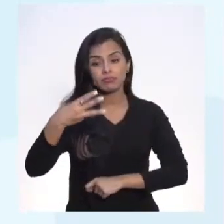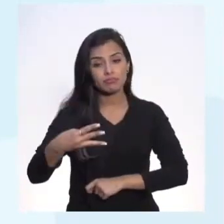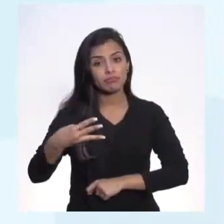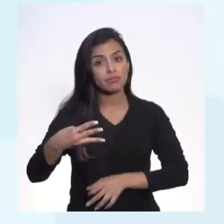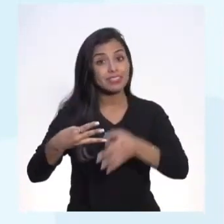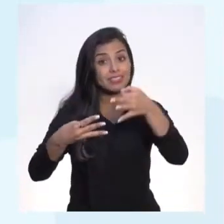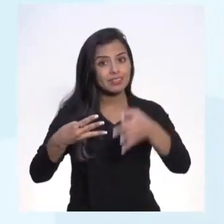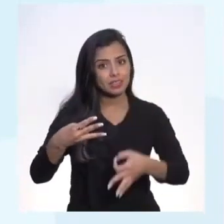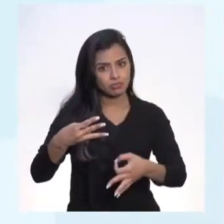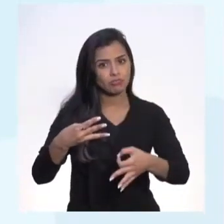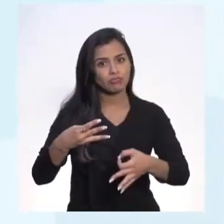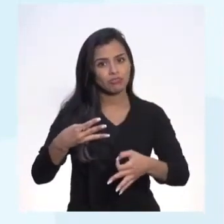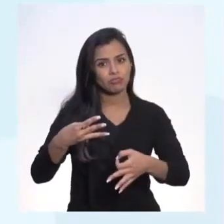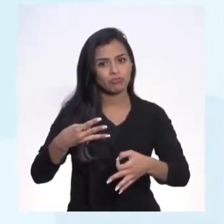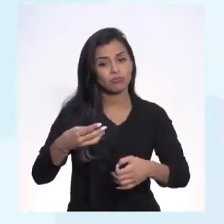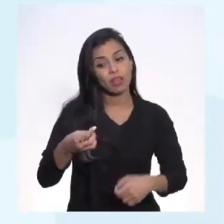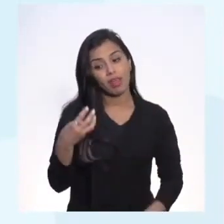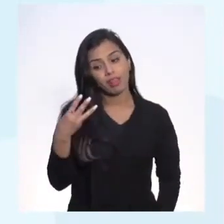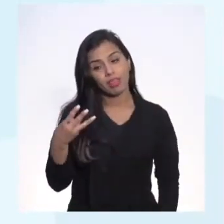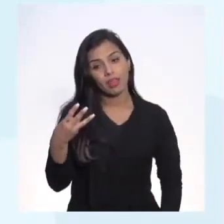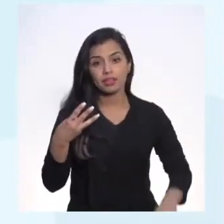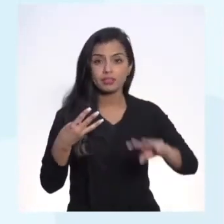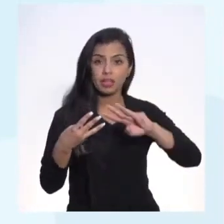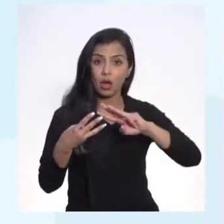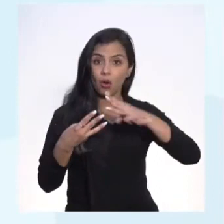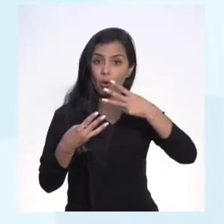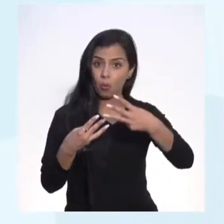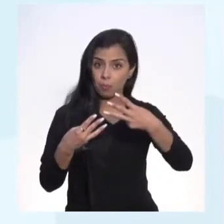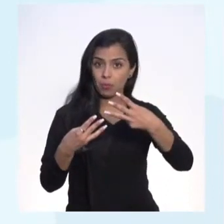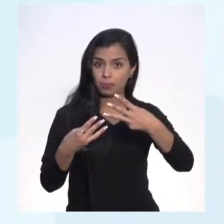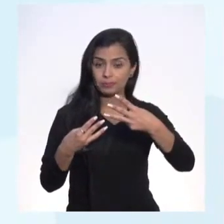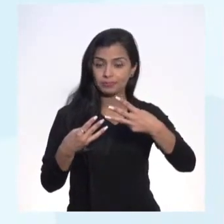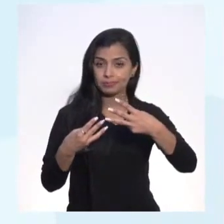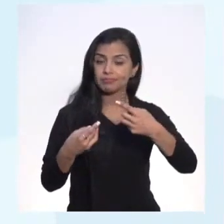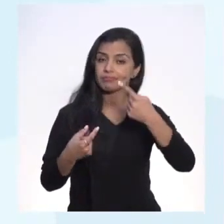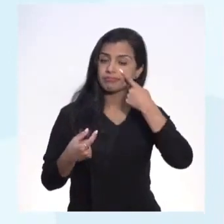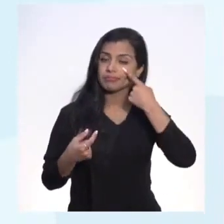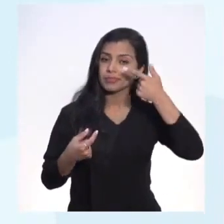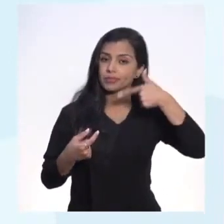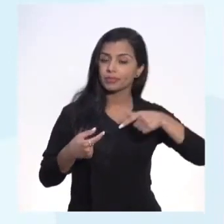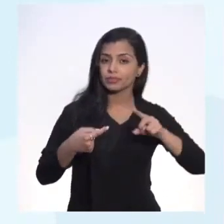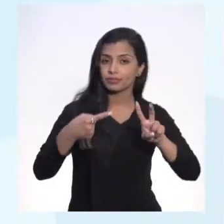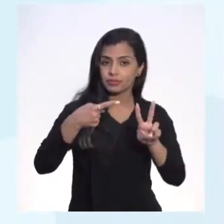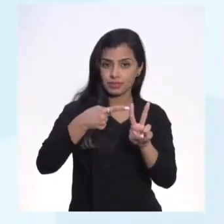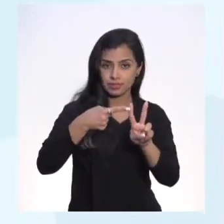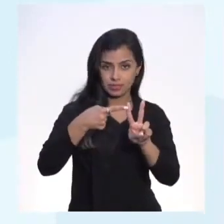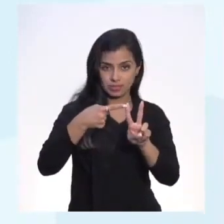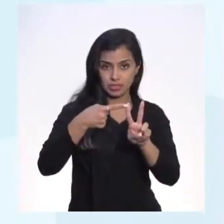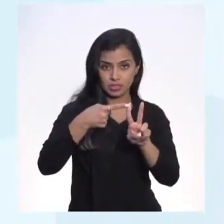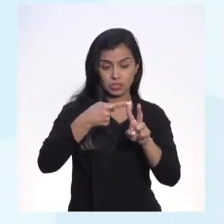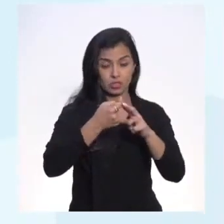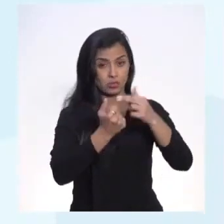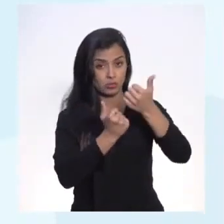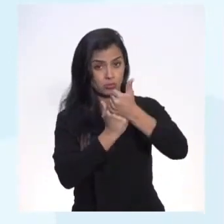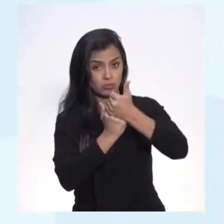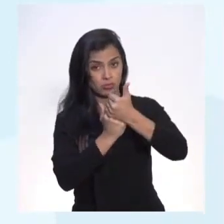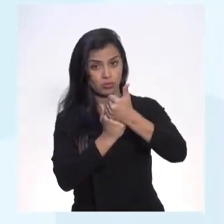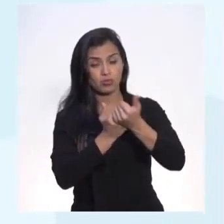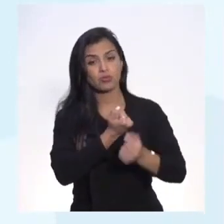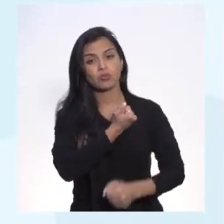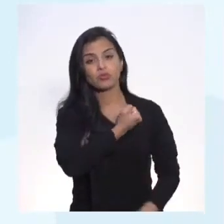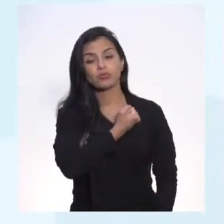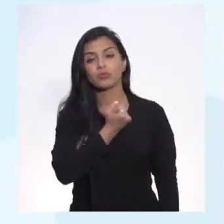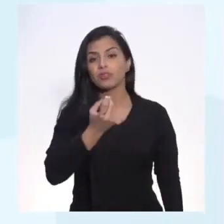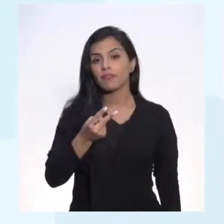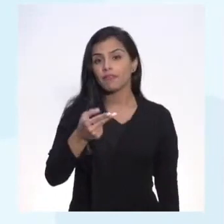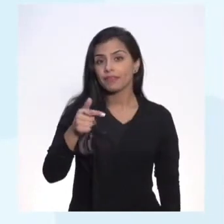certinho. Vai ficar 3 ao cubo? Então, volta na raiz, substitui o 27